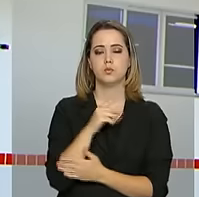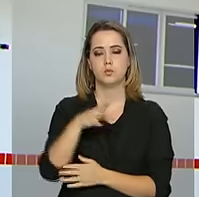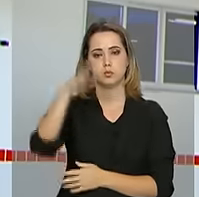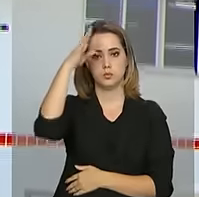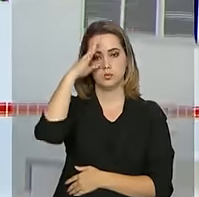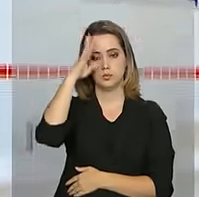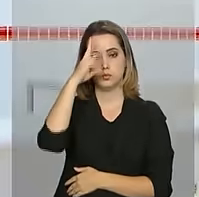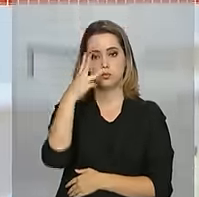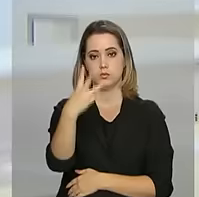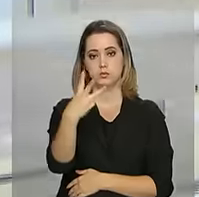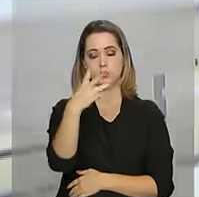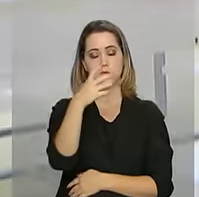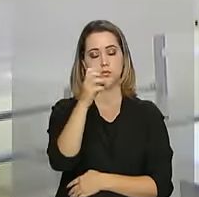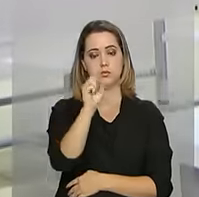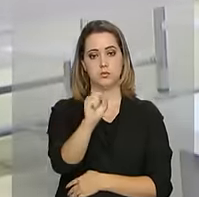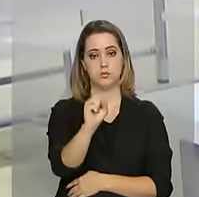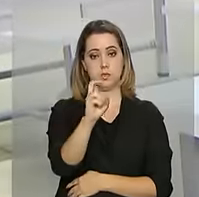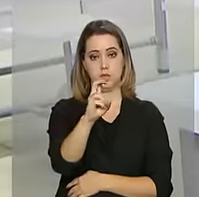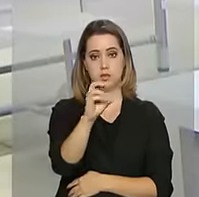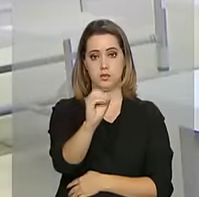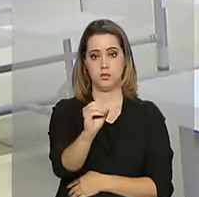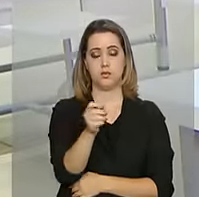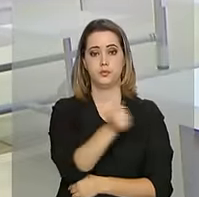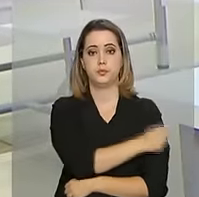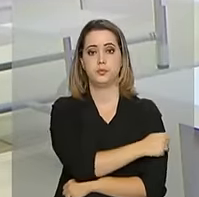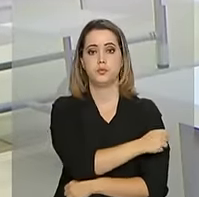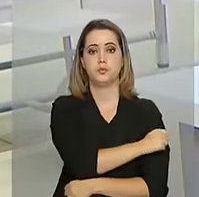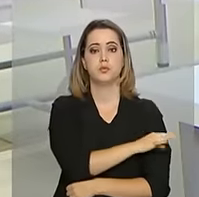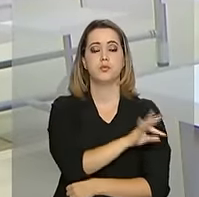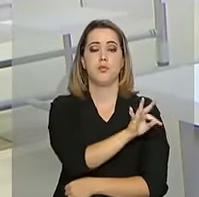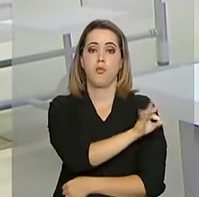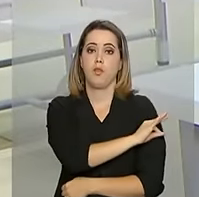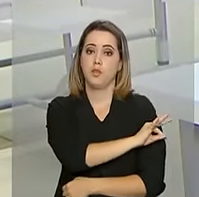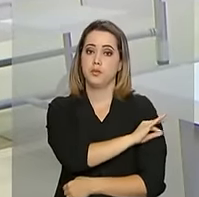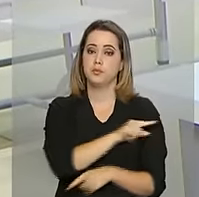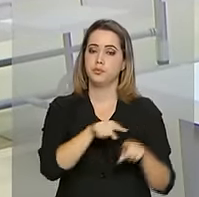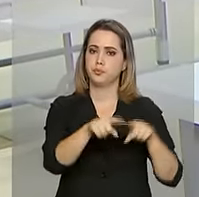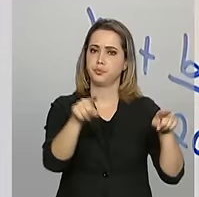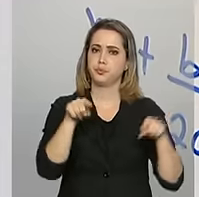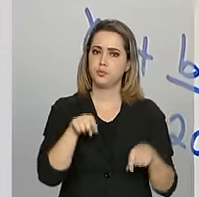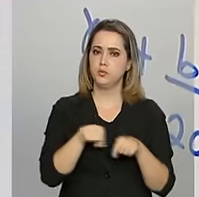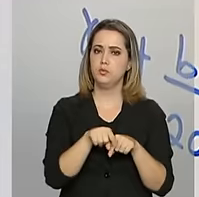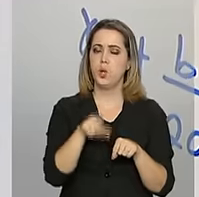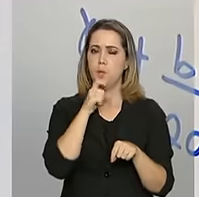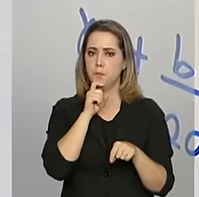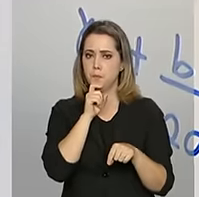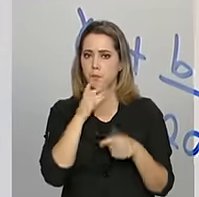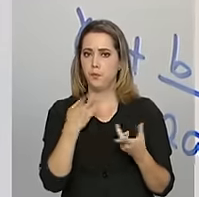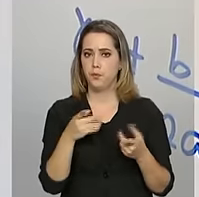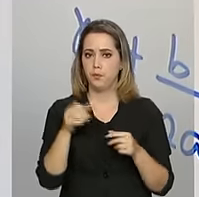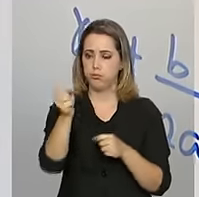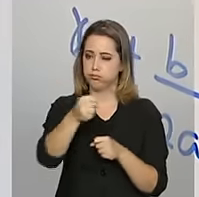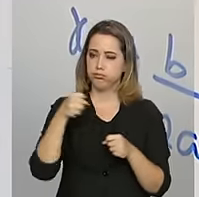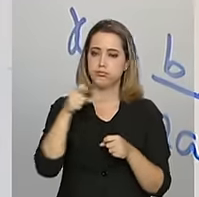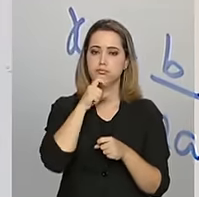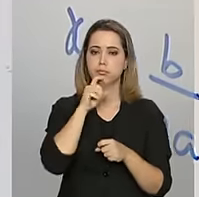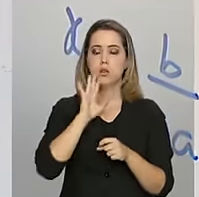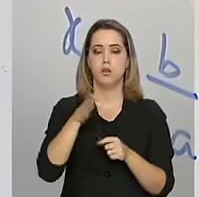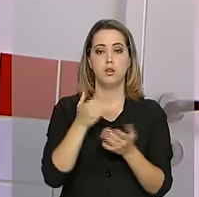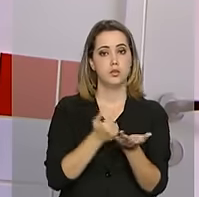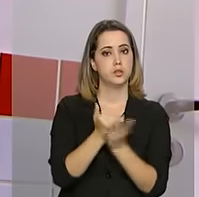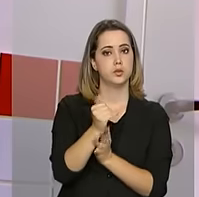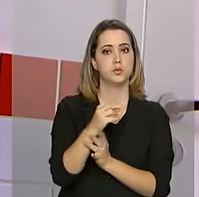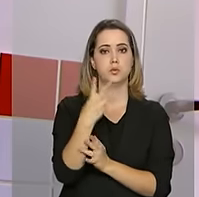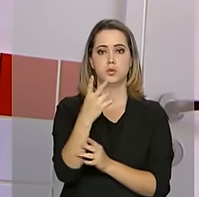quarta-feira, 350 alunos dos cursos de técnico em logística e de refrigeração. As carreiras já existiam há